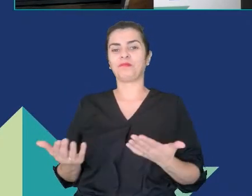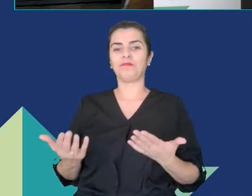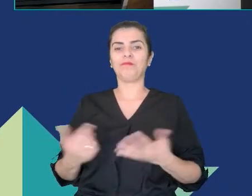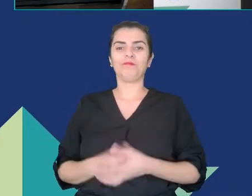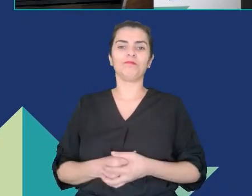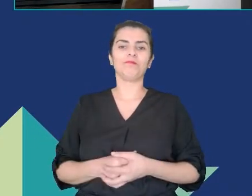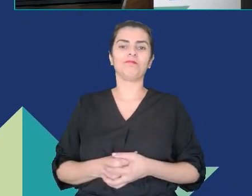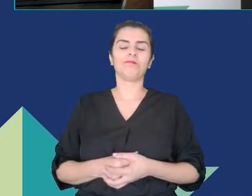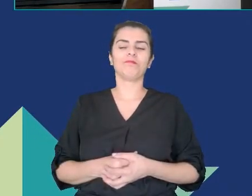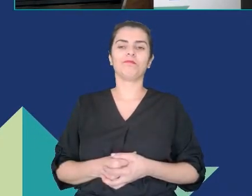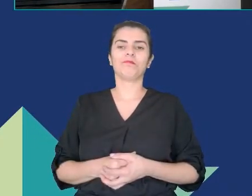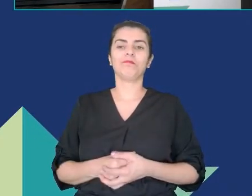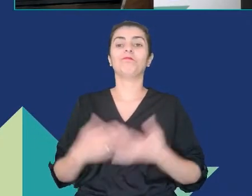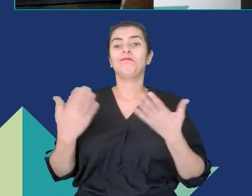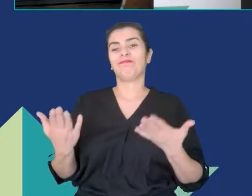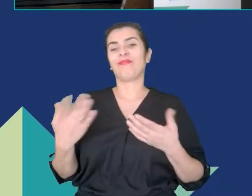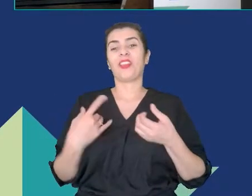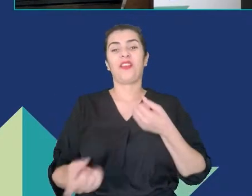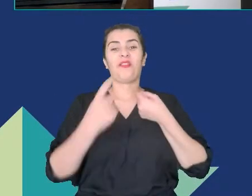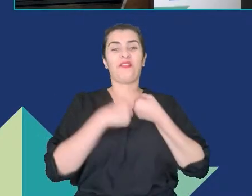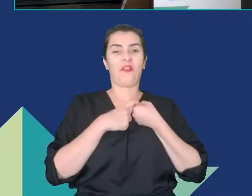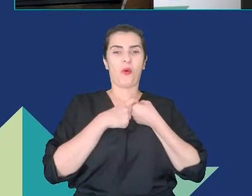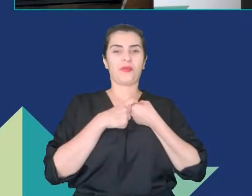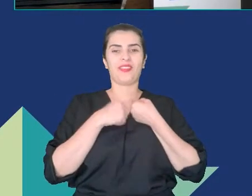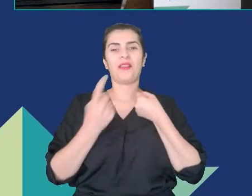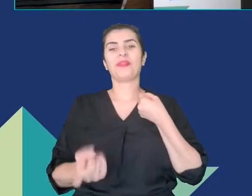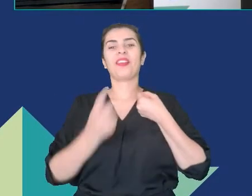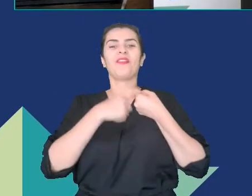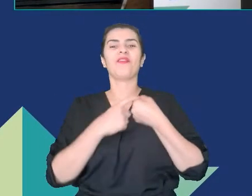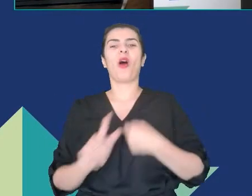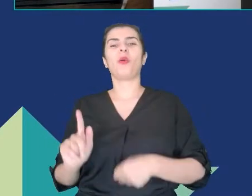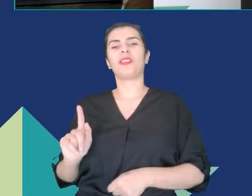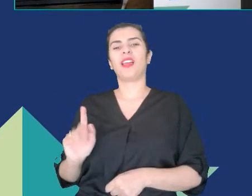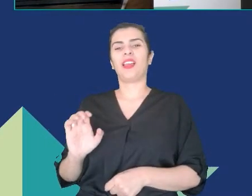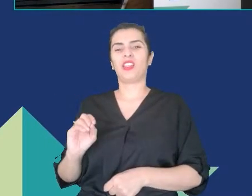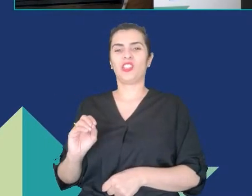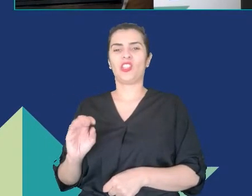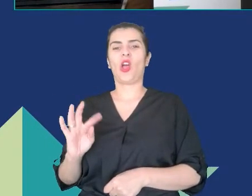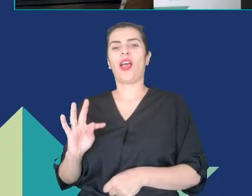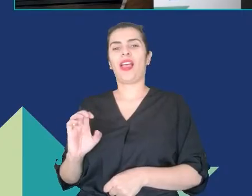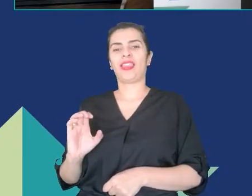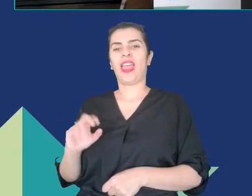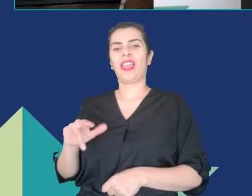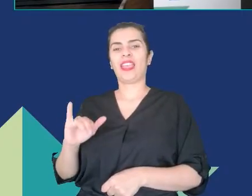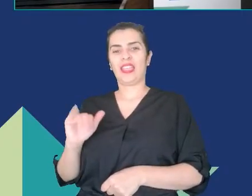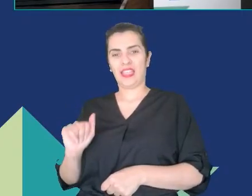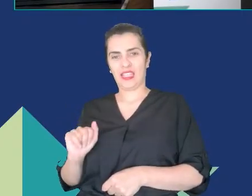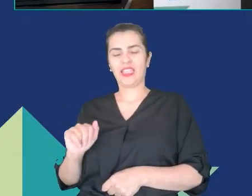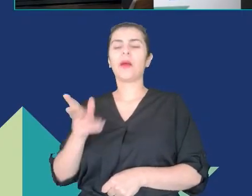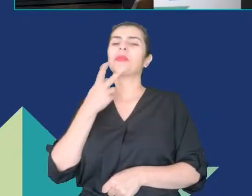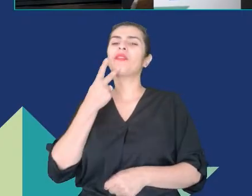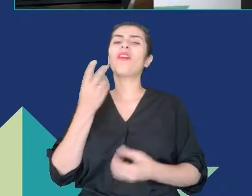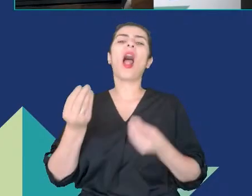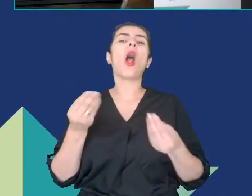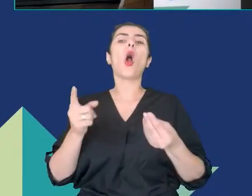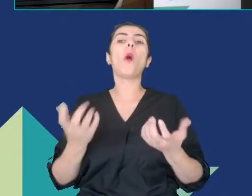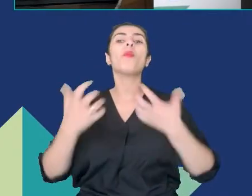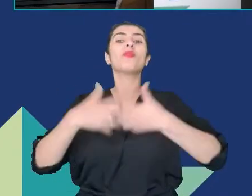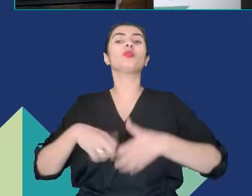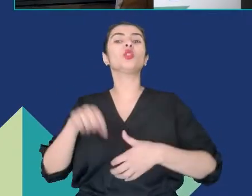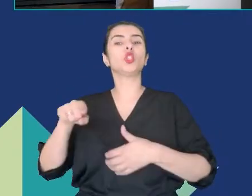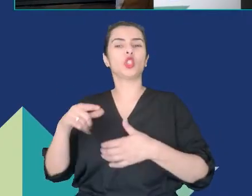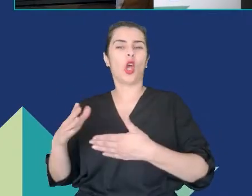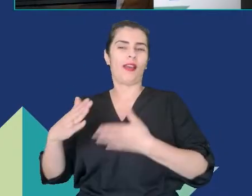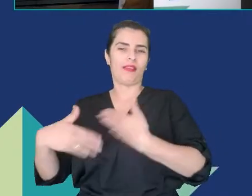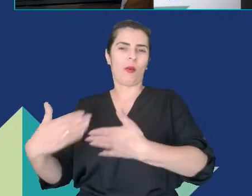Então, né, voltando um pouquinho, né, para a geotecnia, que a gente ficou falando, né, muito como que essa conversa, processo e